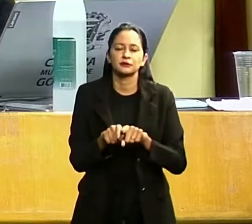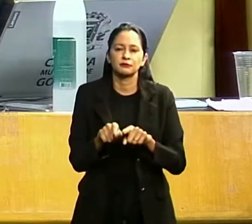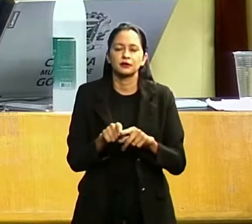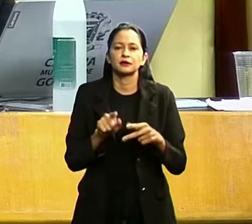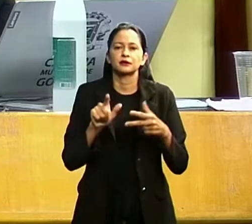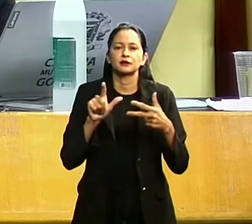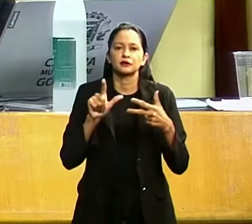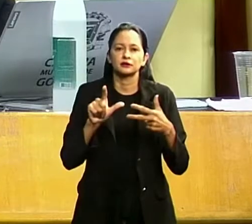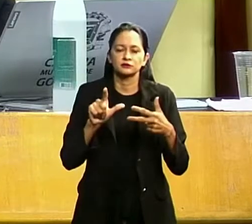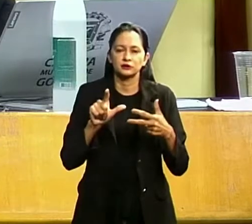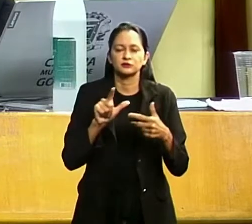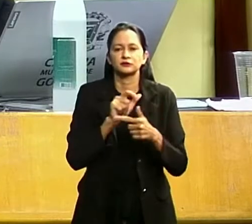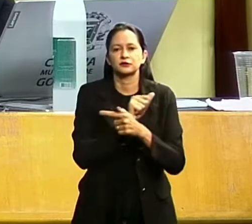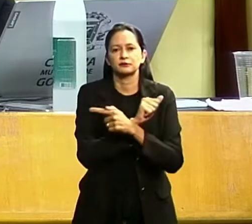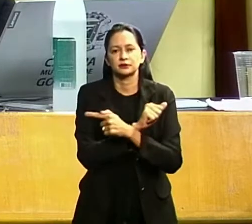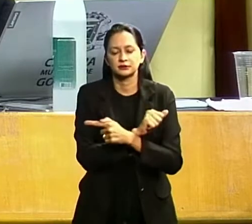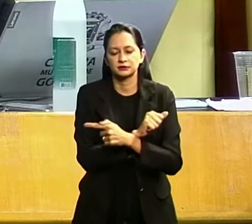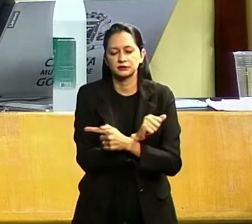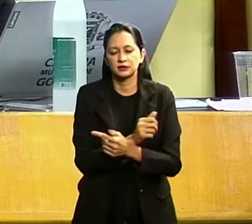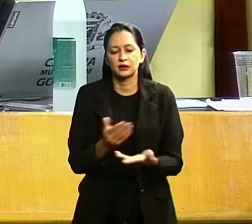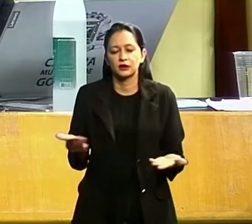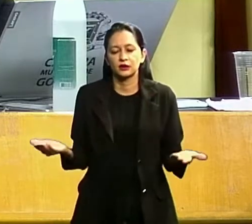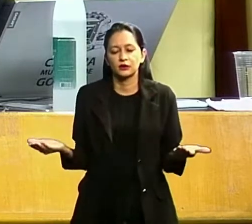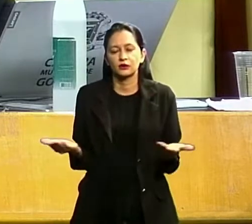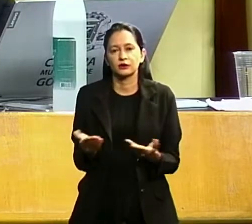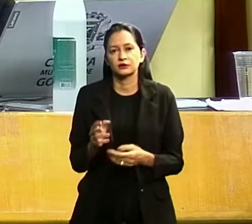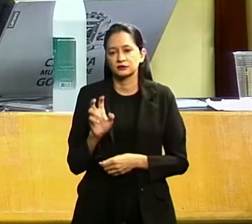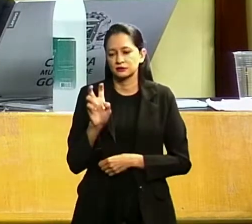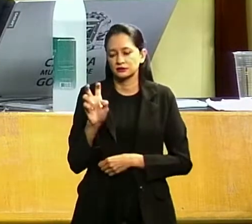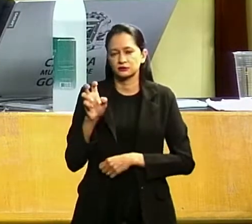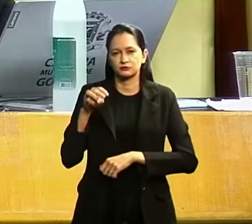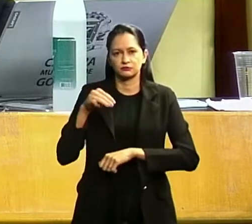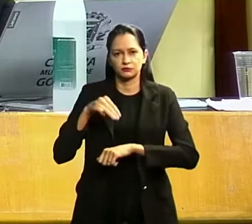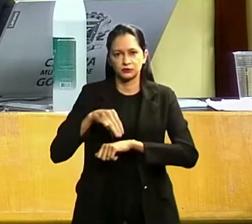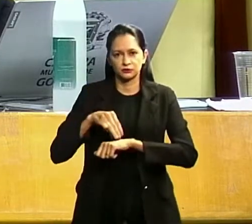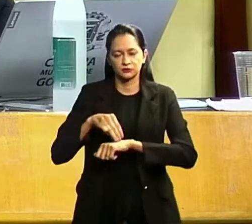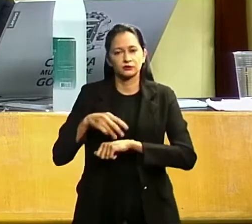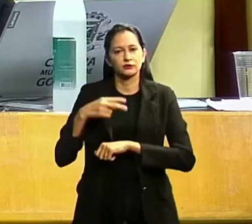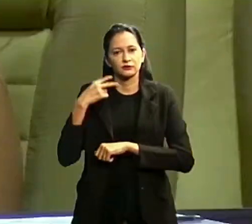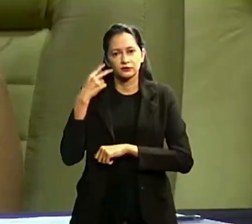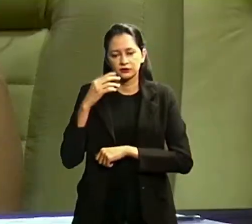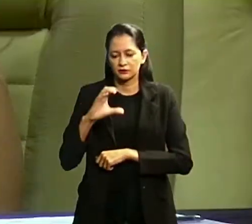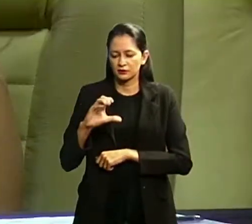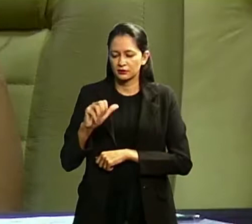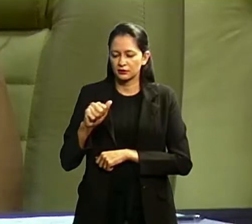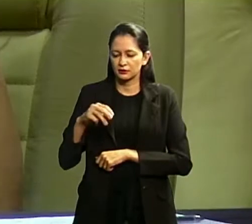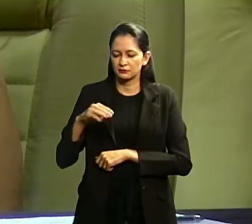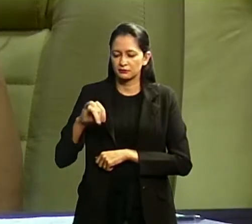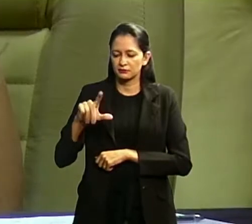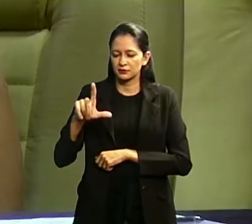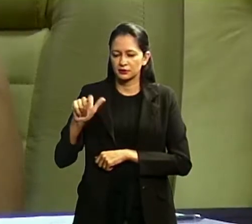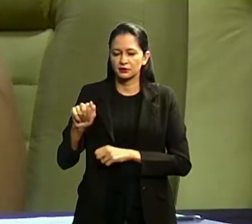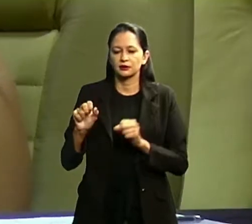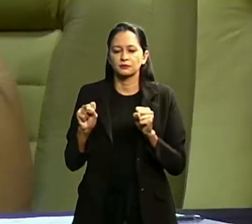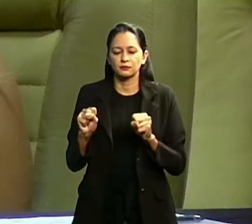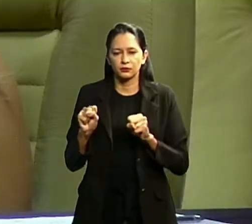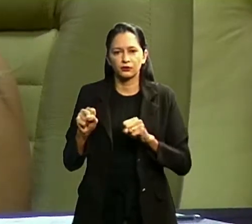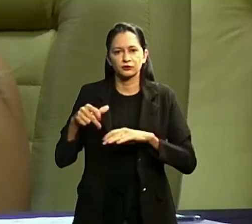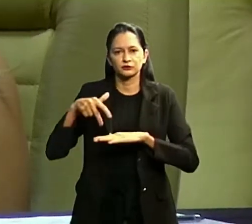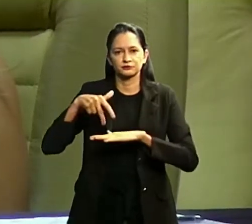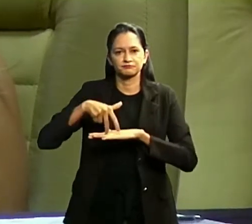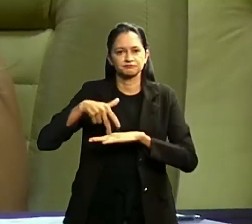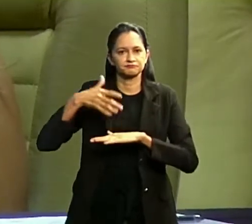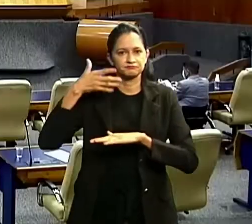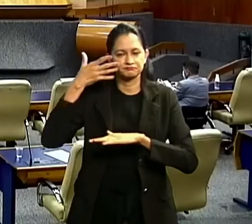Goiânia, eu vou colocar em apreciação 5 minutos para que a vereadora Camila Rosa possa fazer uso da tribuna também. Está